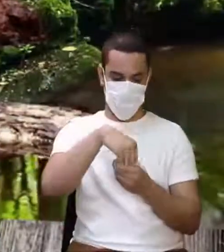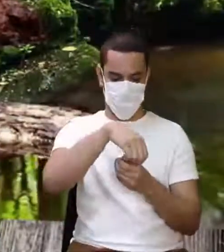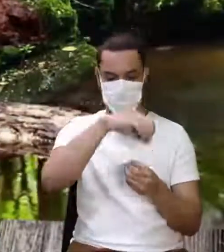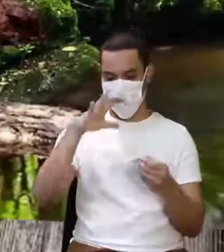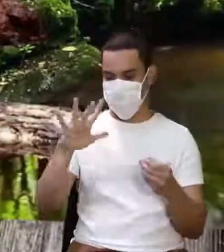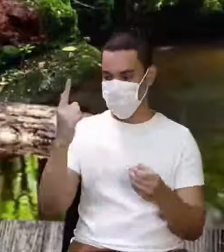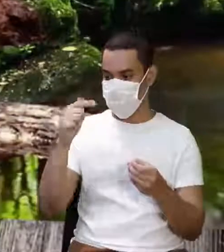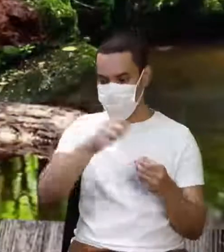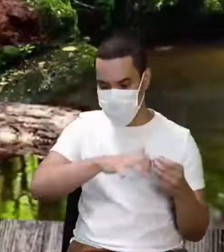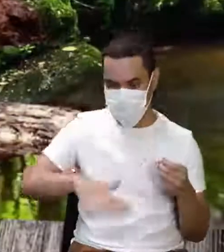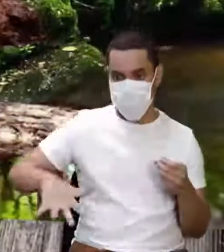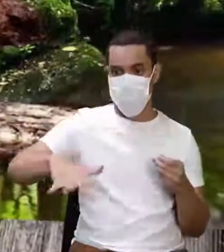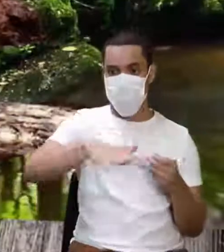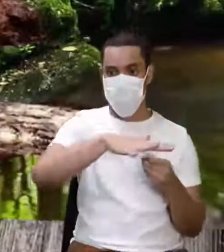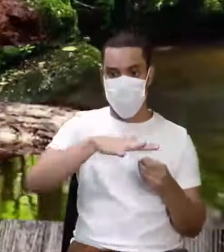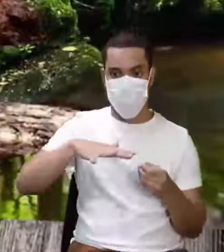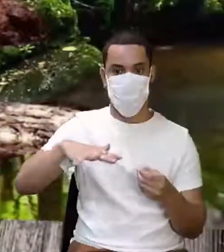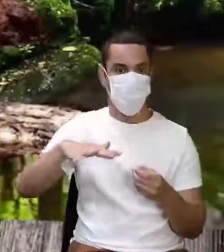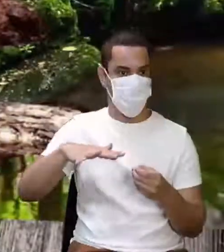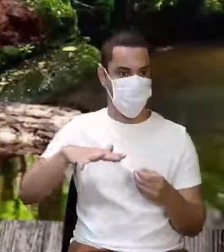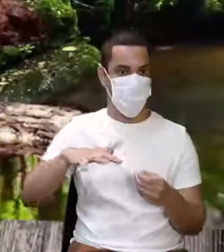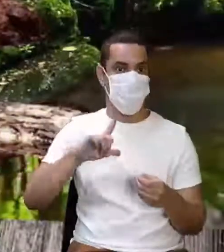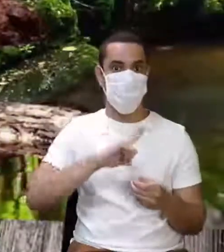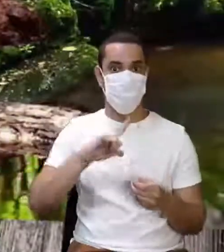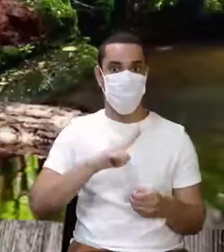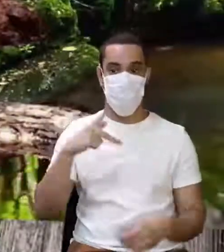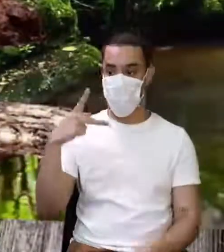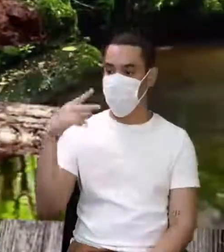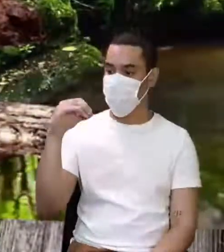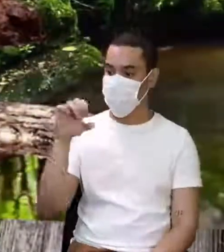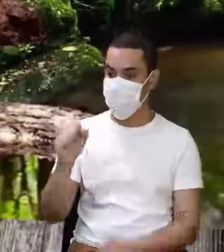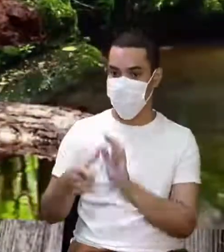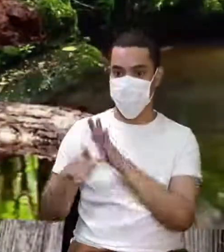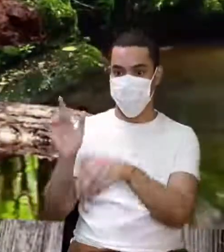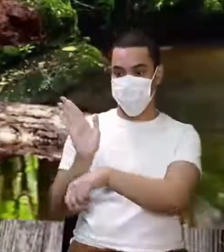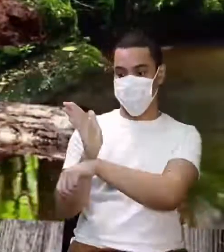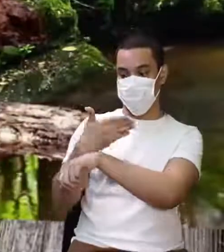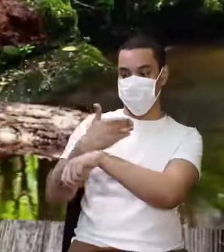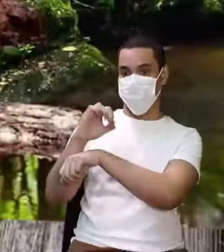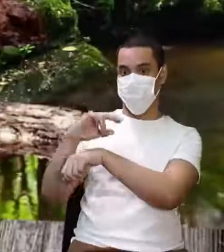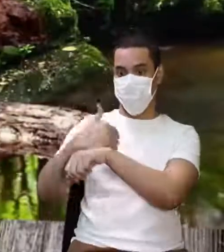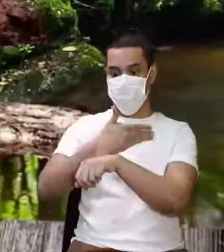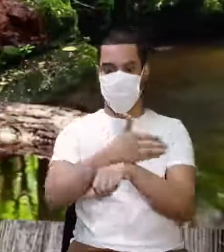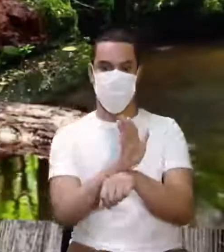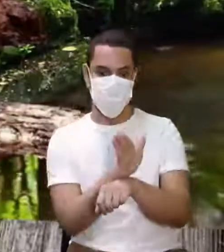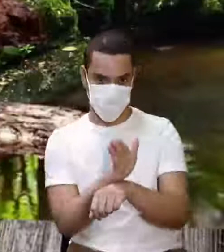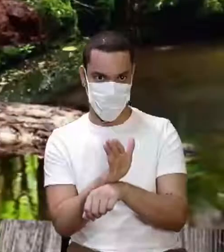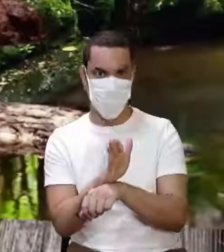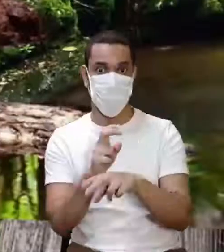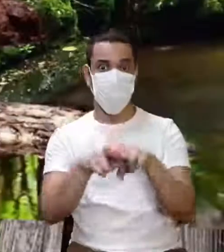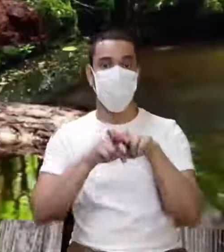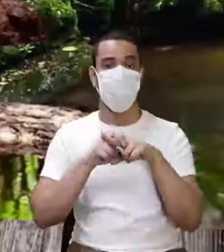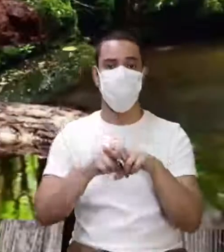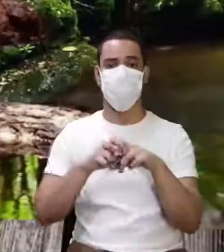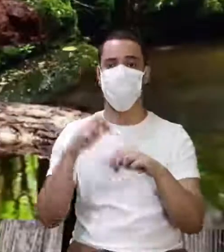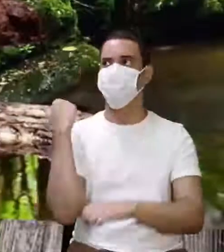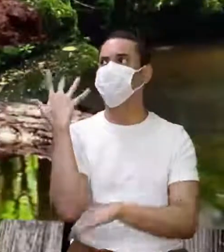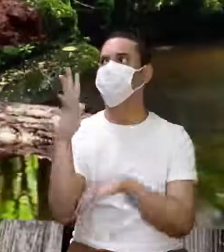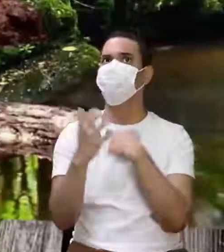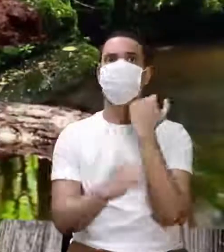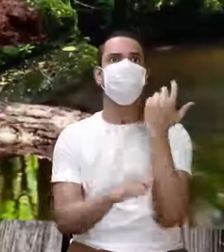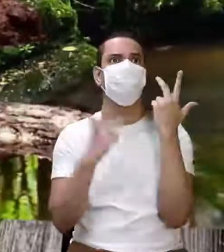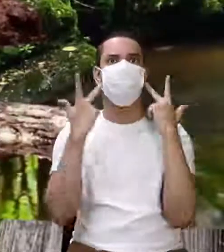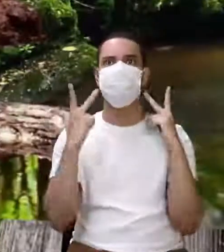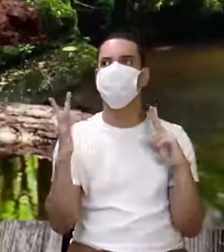onde a gente vai ter aqueles pós e pré-acasalamento. Então, a natureza ela tem